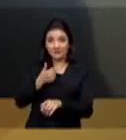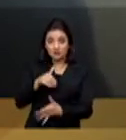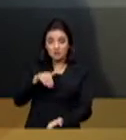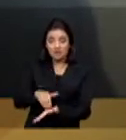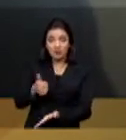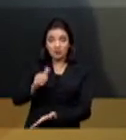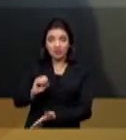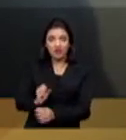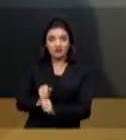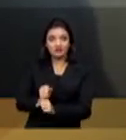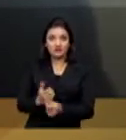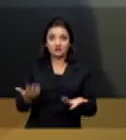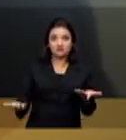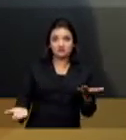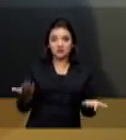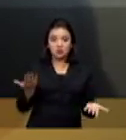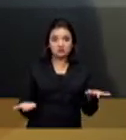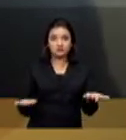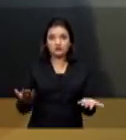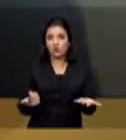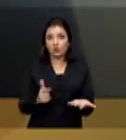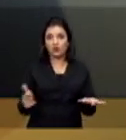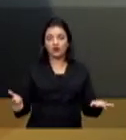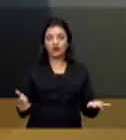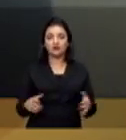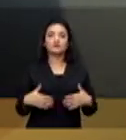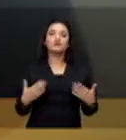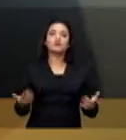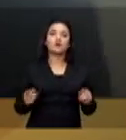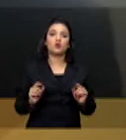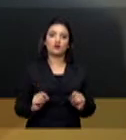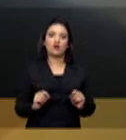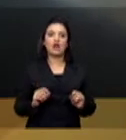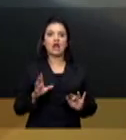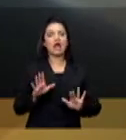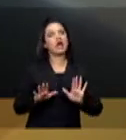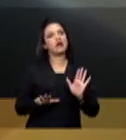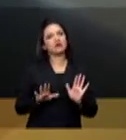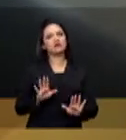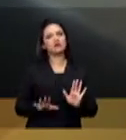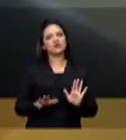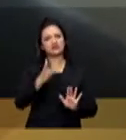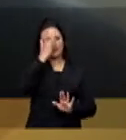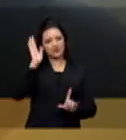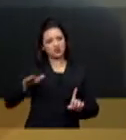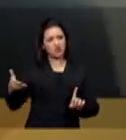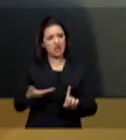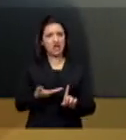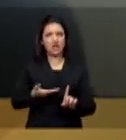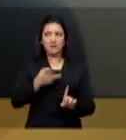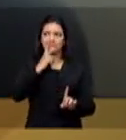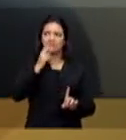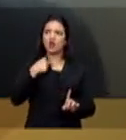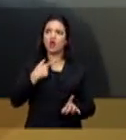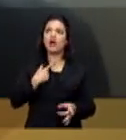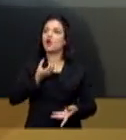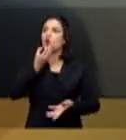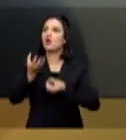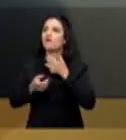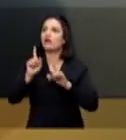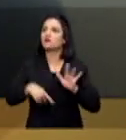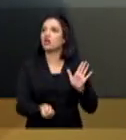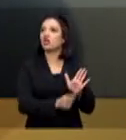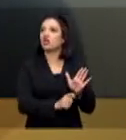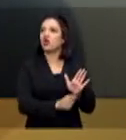ao extremo de ser mais favorável para o réu caracterizar o objeto material da conduta como droga em vez de produto destinado a